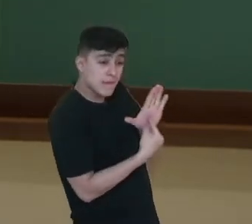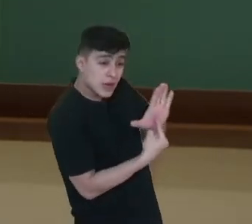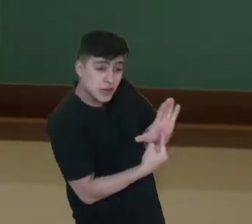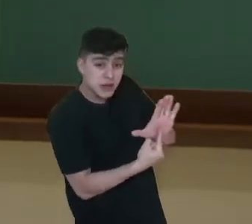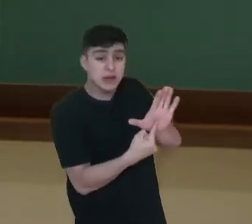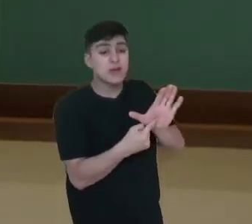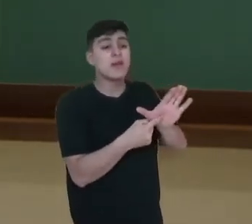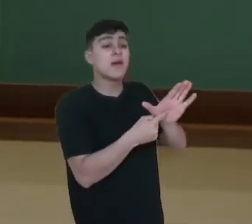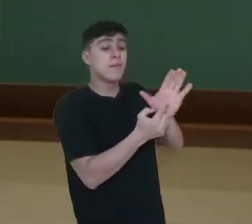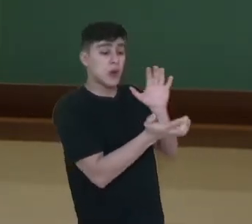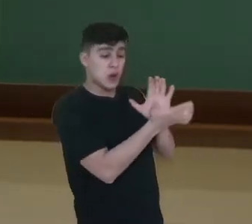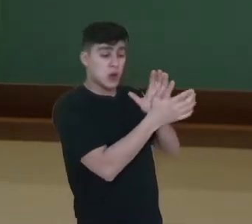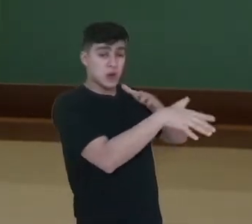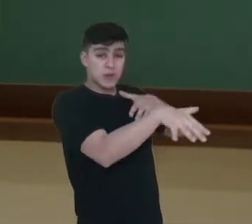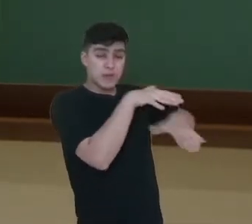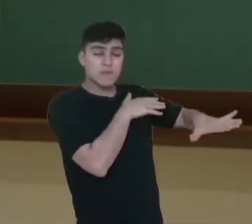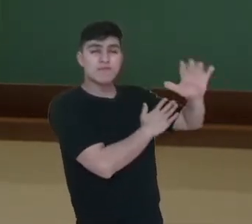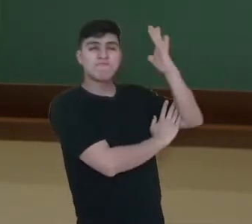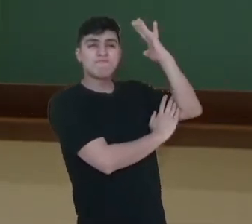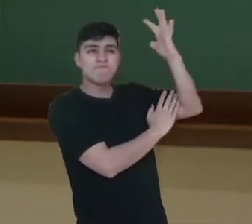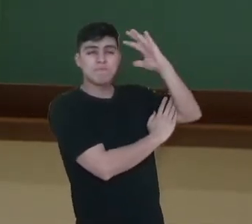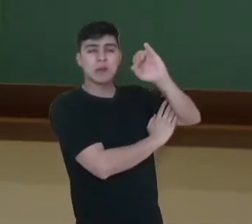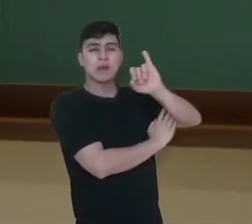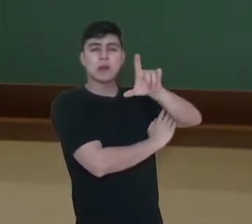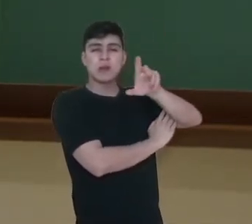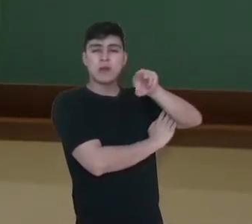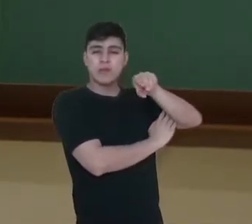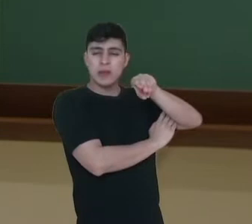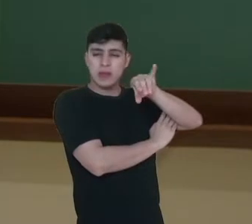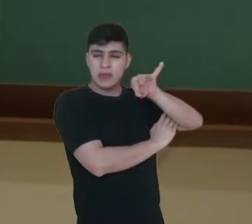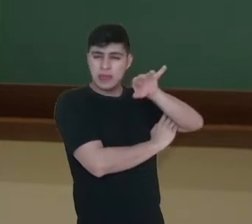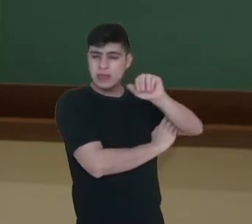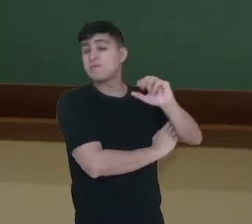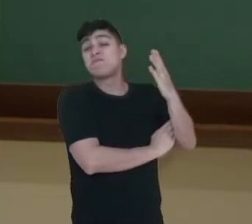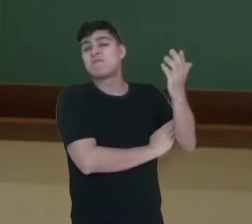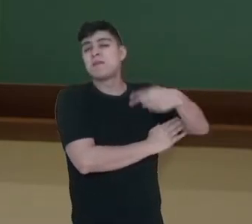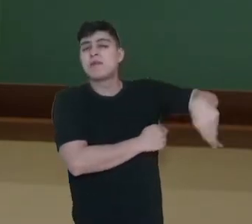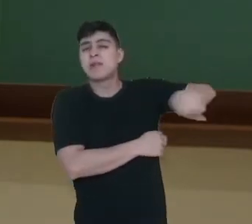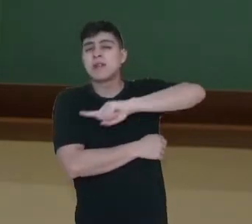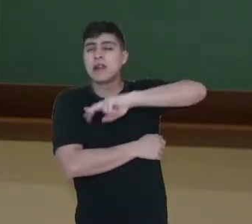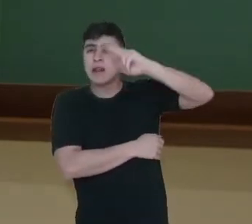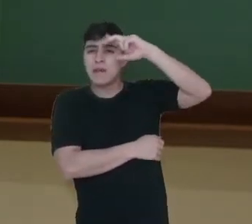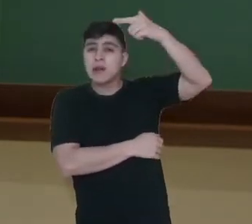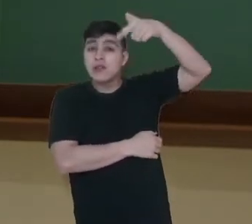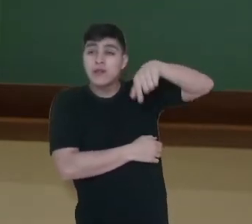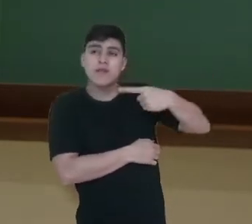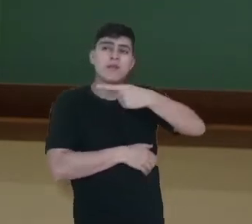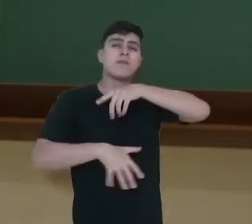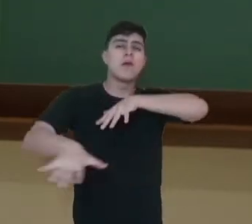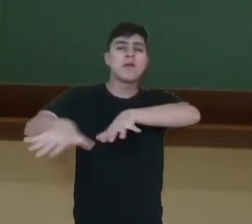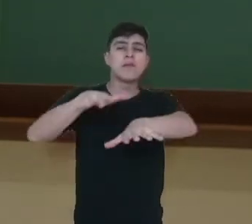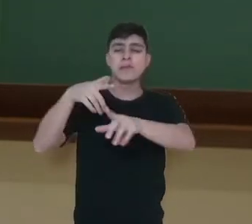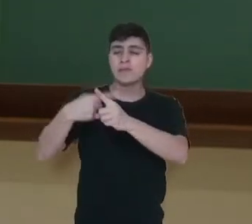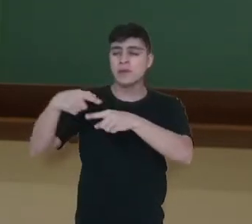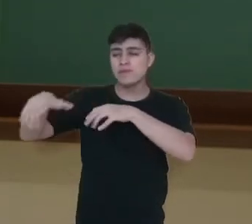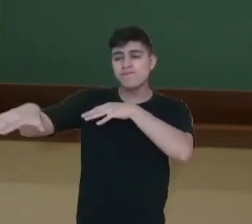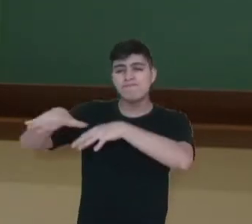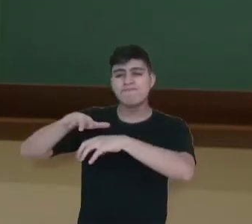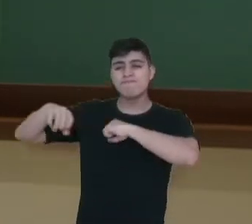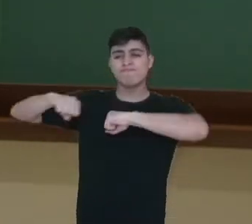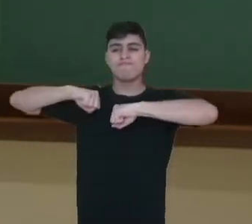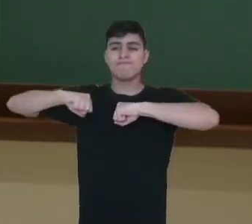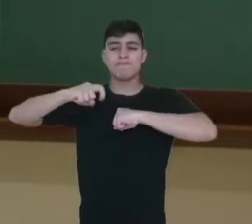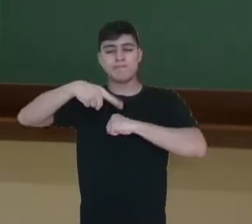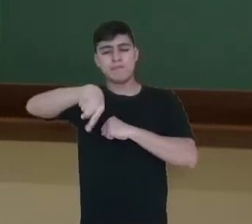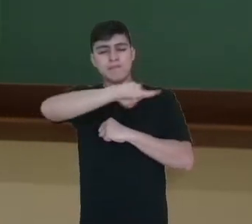pelo movimento iluminista? Então, vamos relembrar o que foi o movimento iluminista, por que ele é importante para